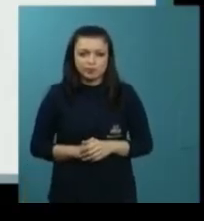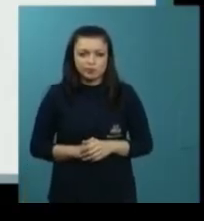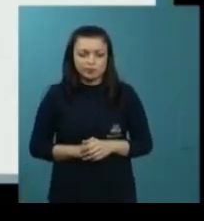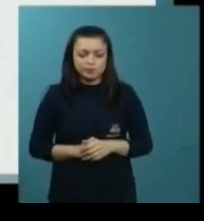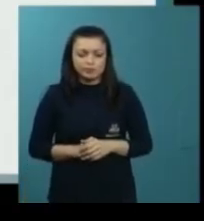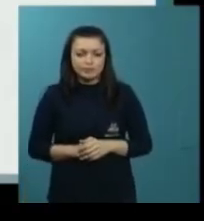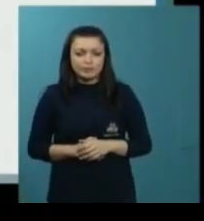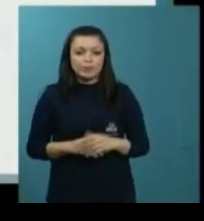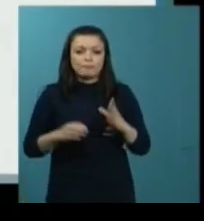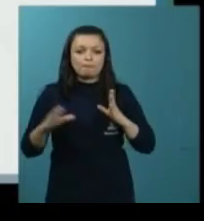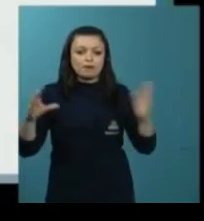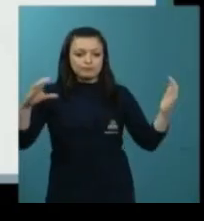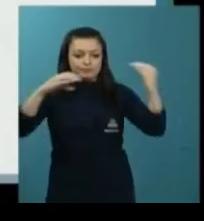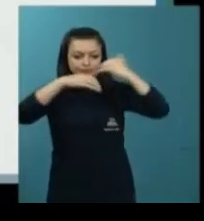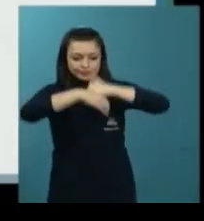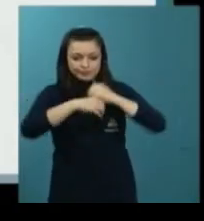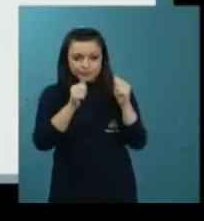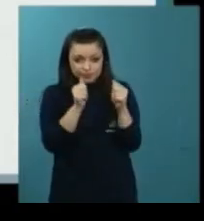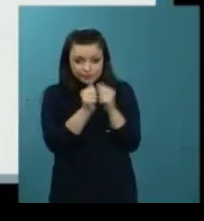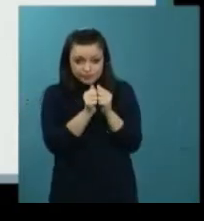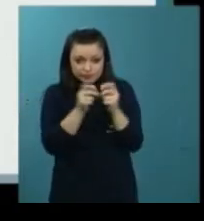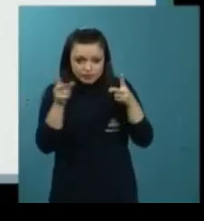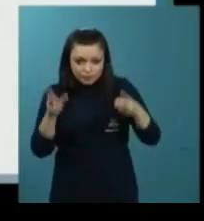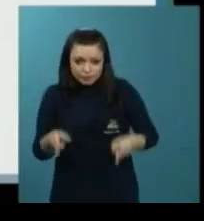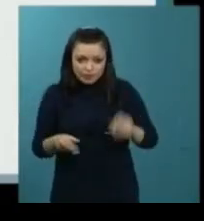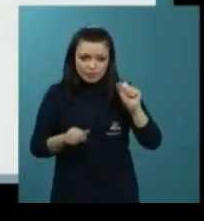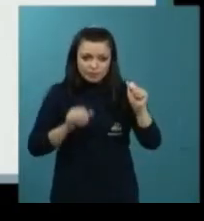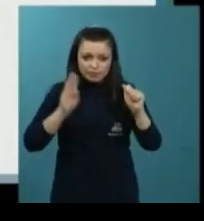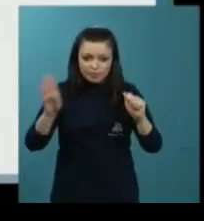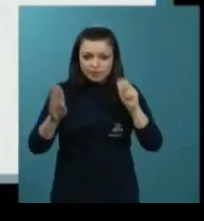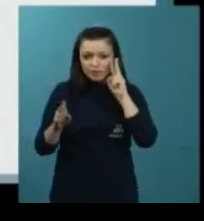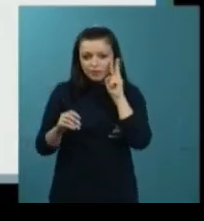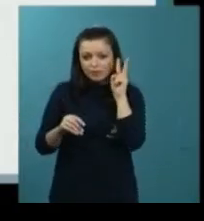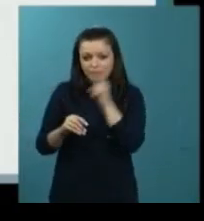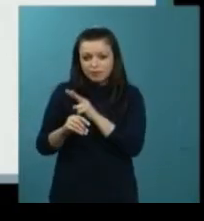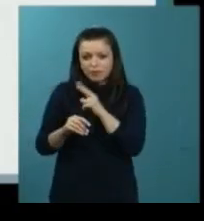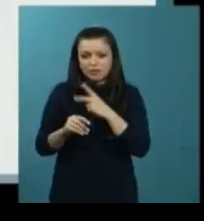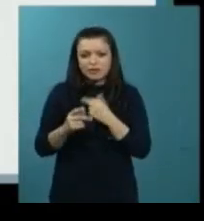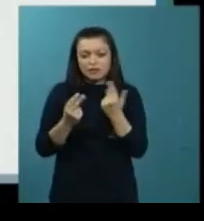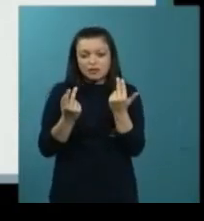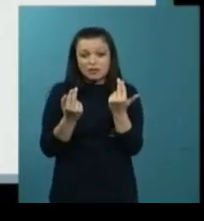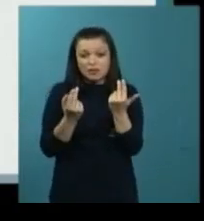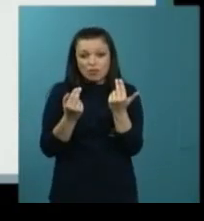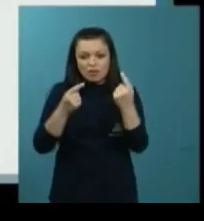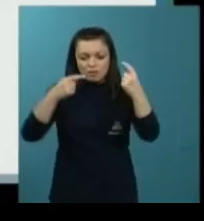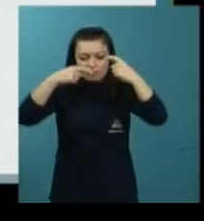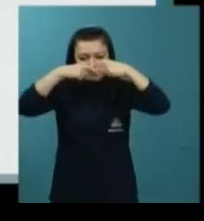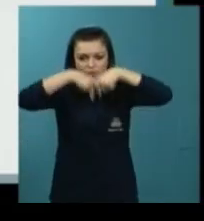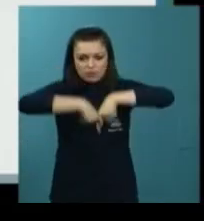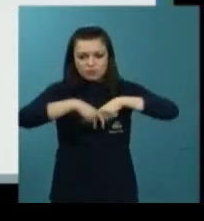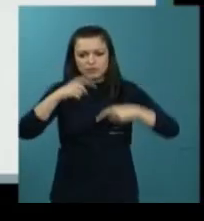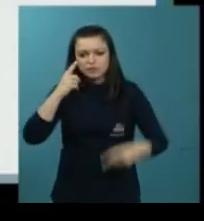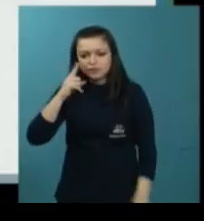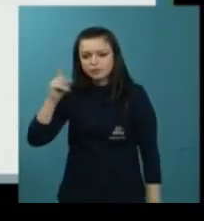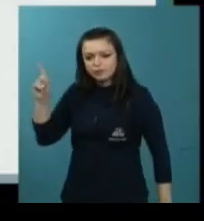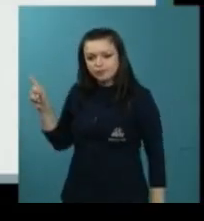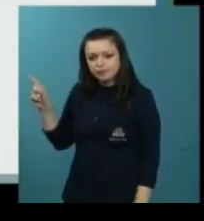A interseção é essa parte comum aos